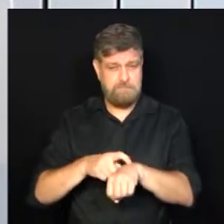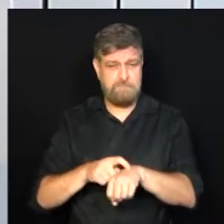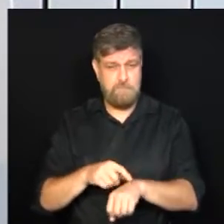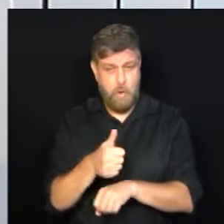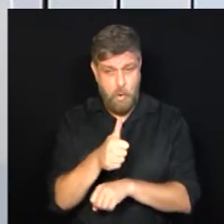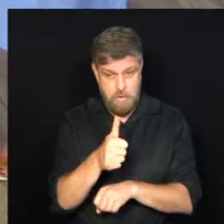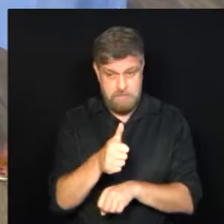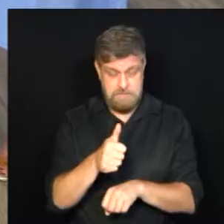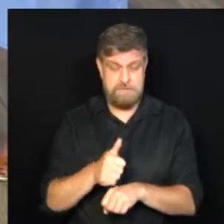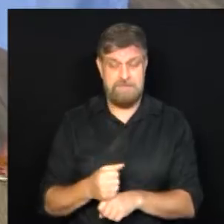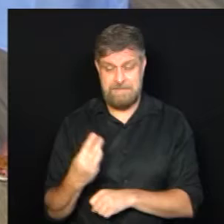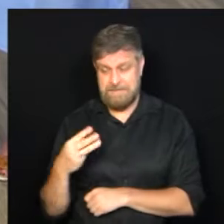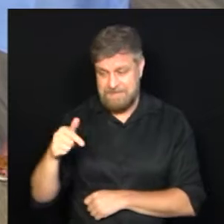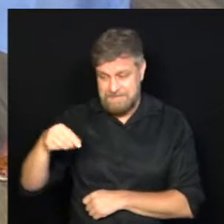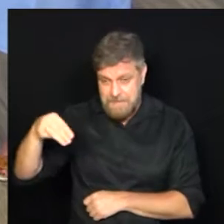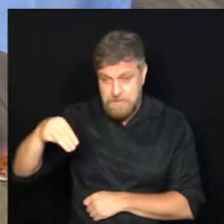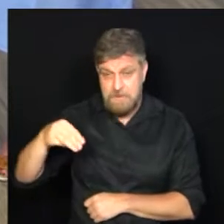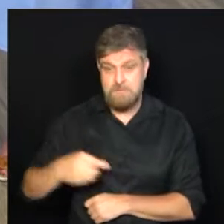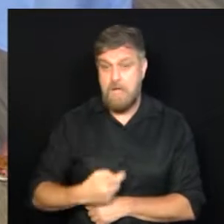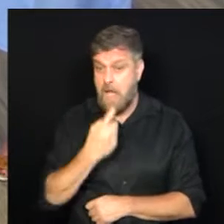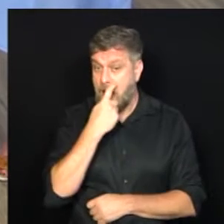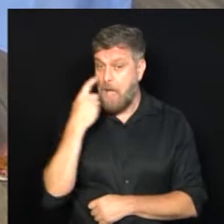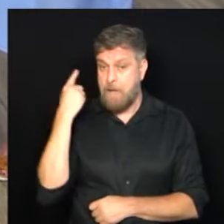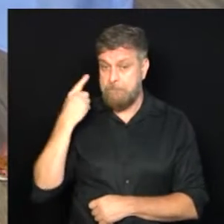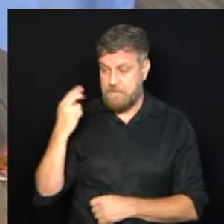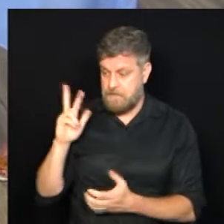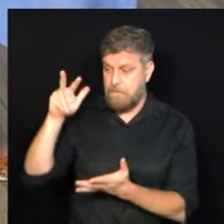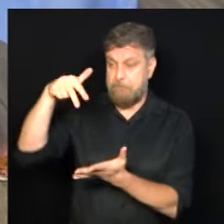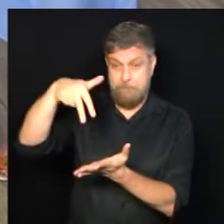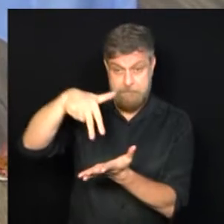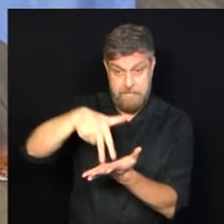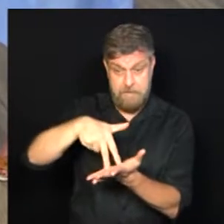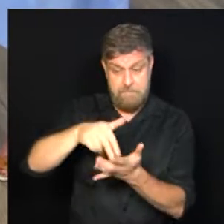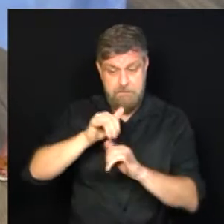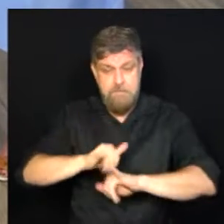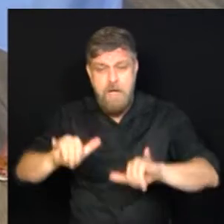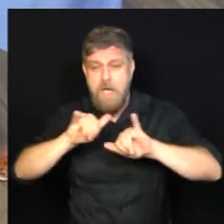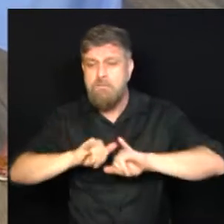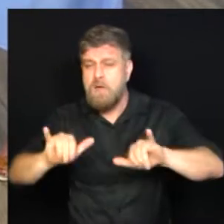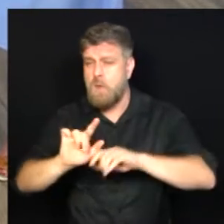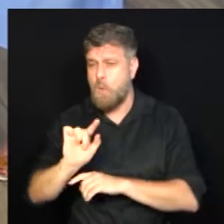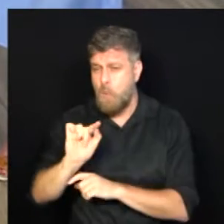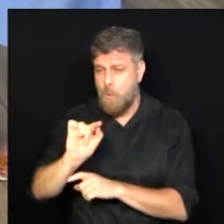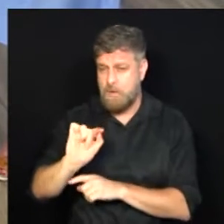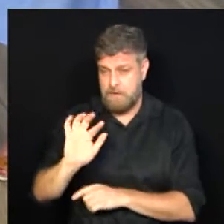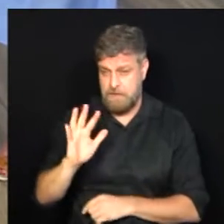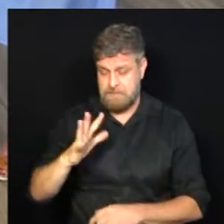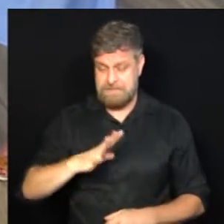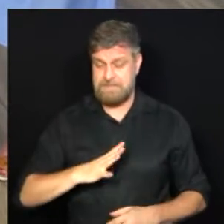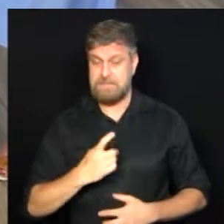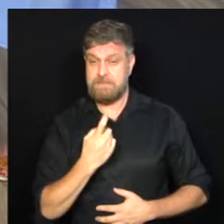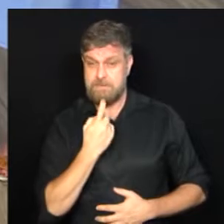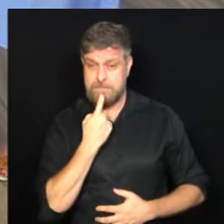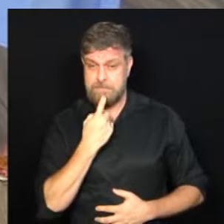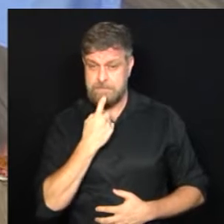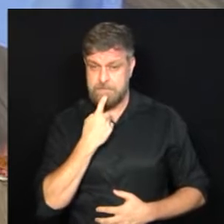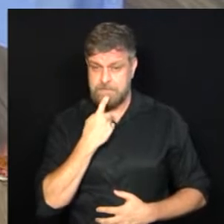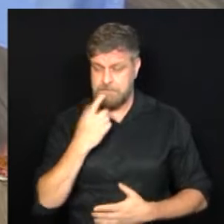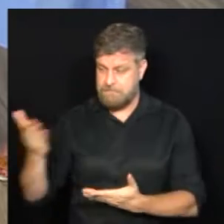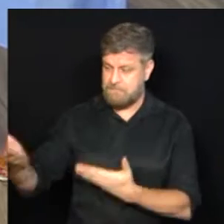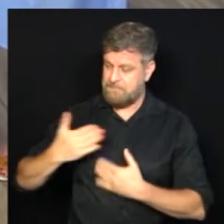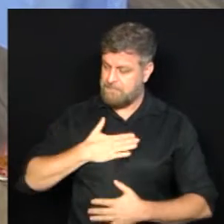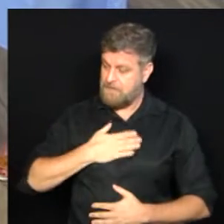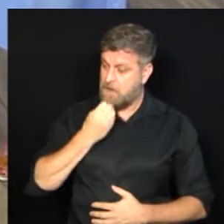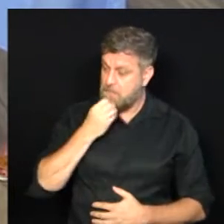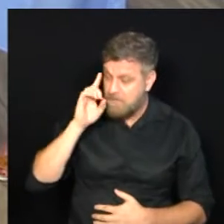8h37. A Mina Abreu já está aqui nos nossos estúdios para falar sobre as notícias da metrópole de Campinas. Seja bem-vinda,